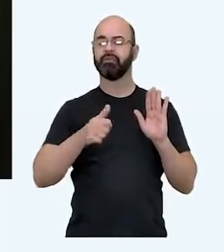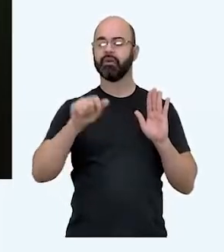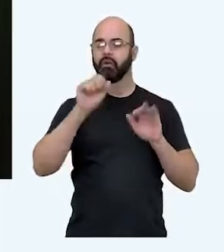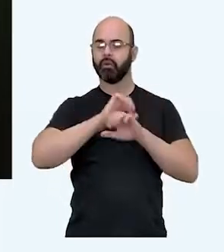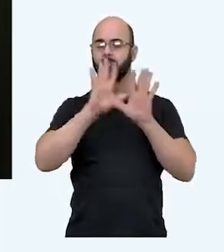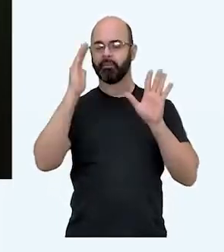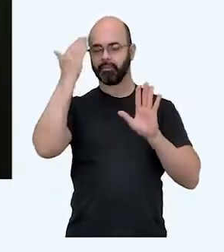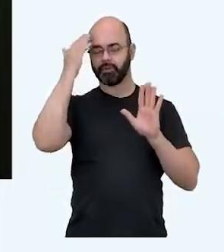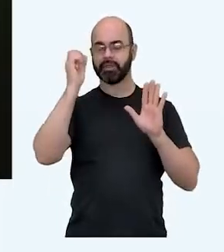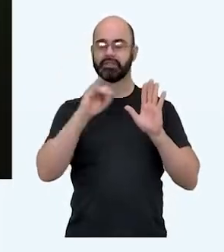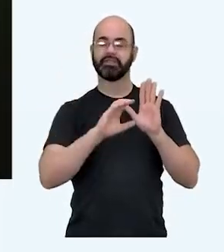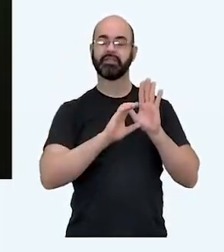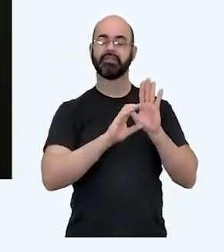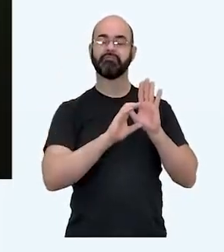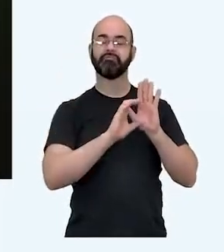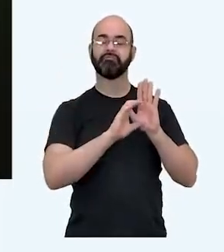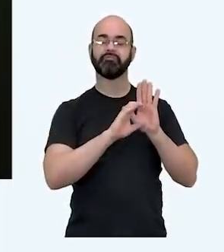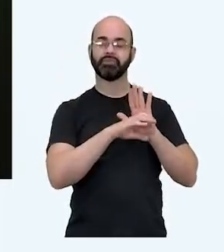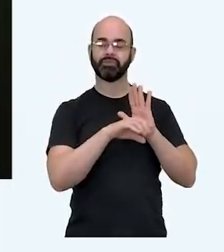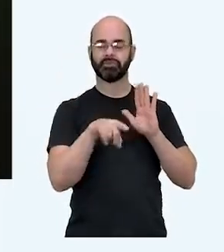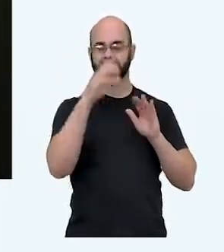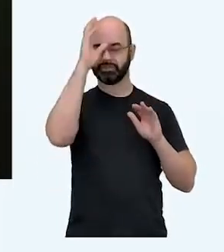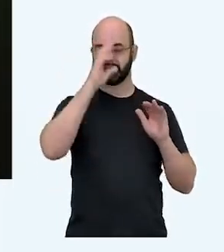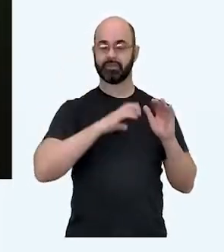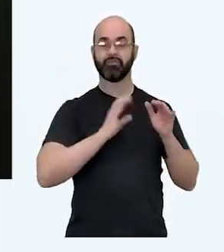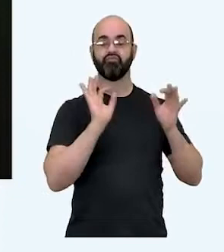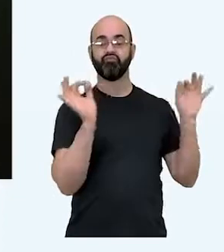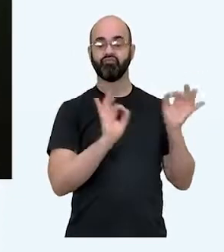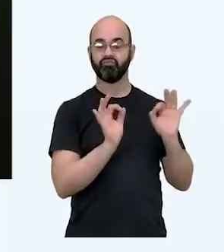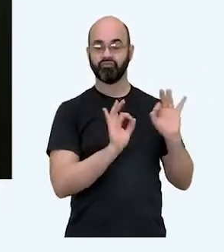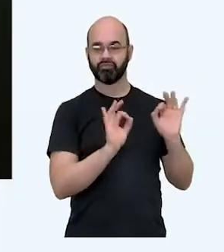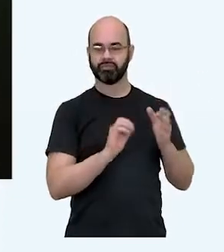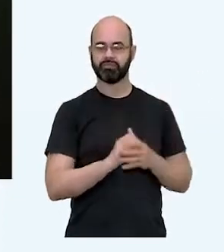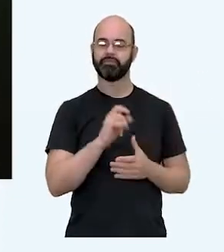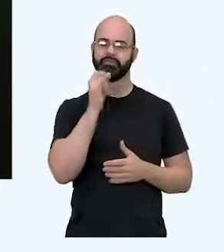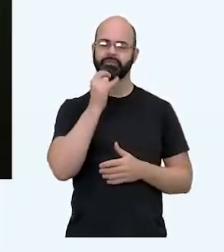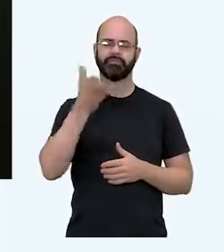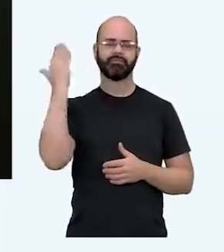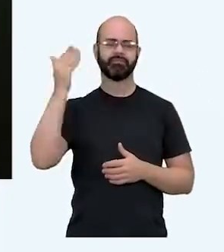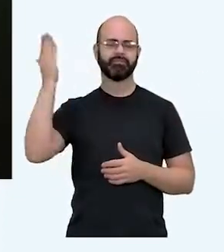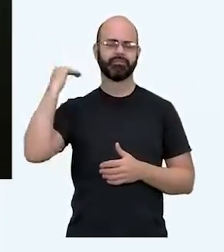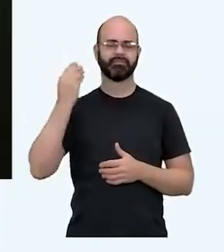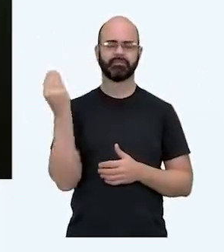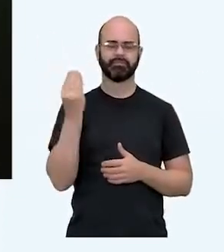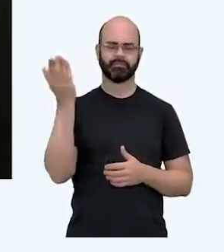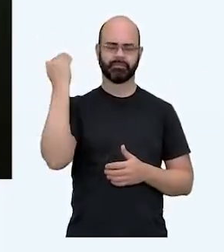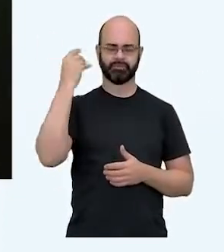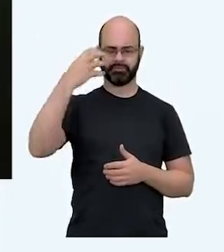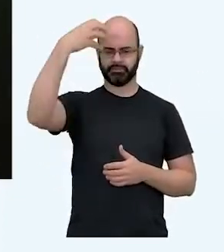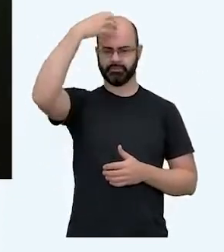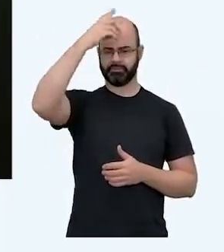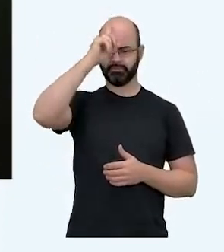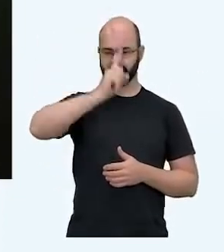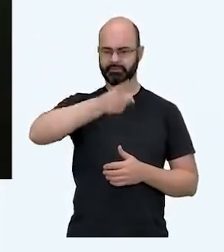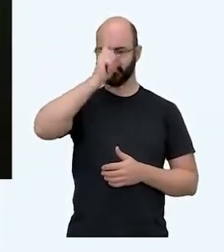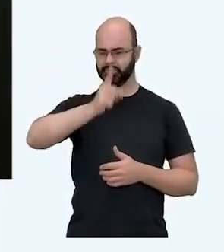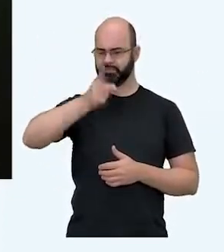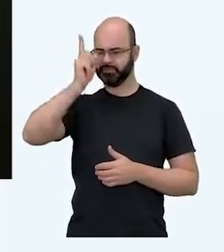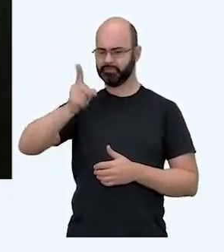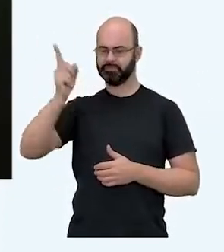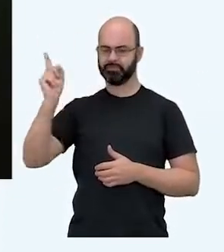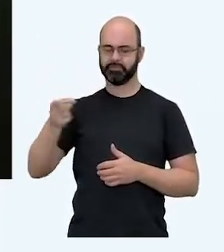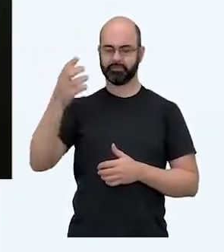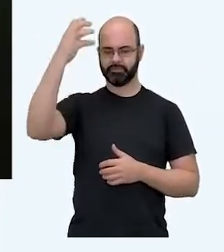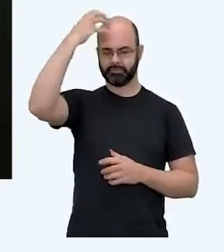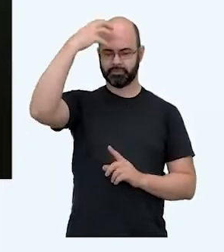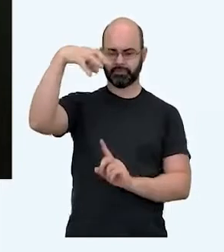é a vida quando não se tem cidadania? Antigamente, a forma mais comum de governo era a monarquia, com todos os poderes concentrados